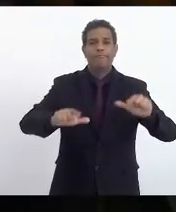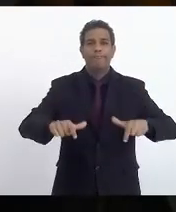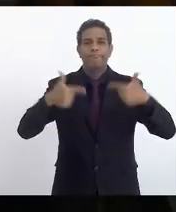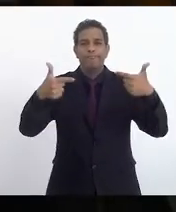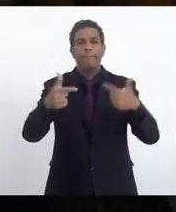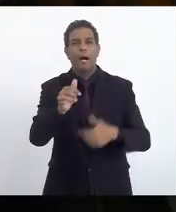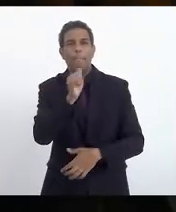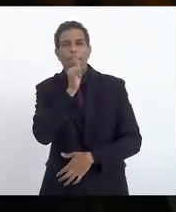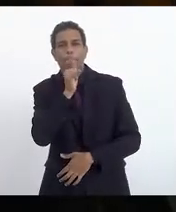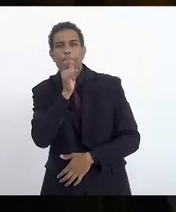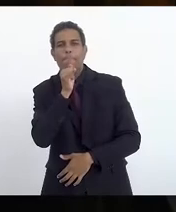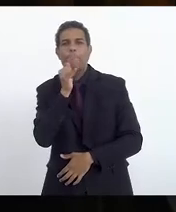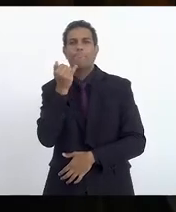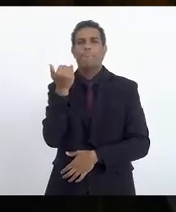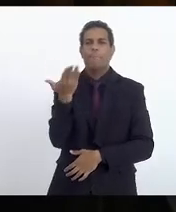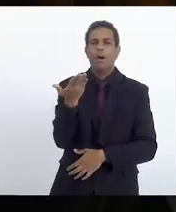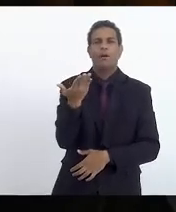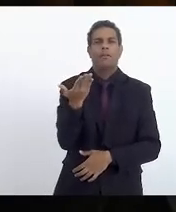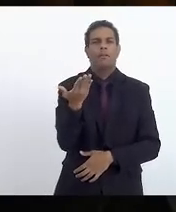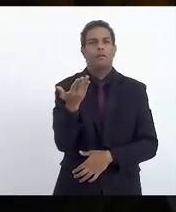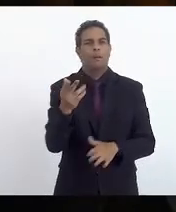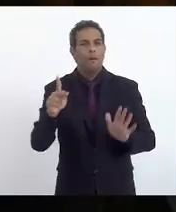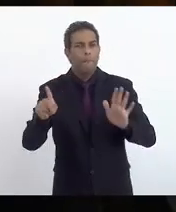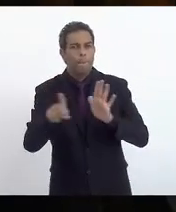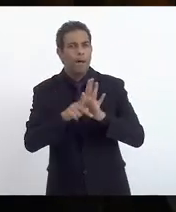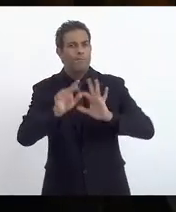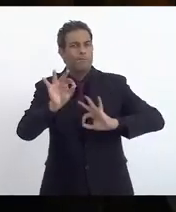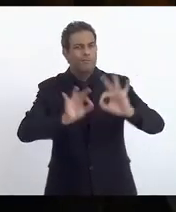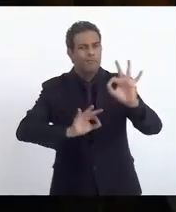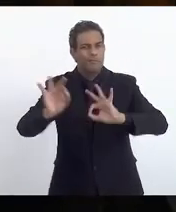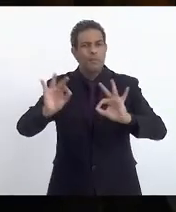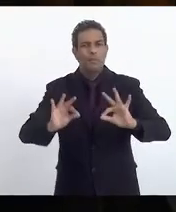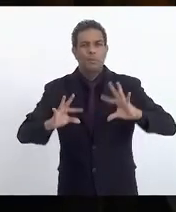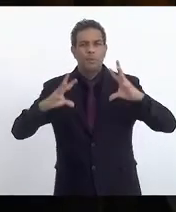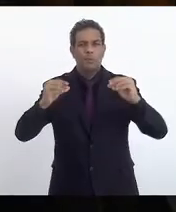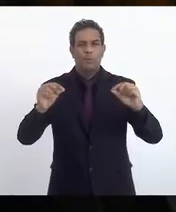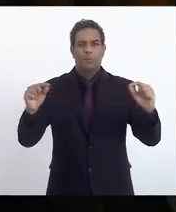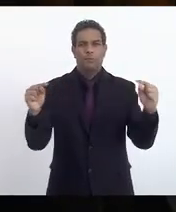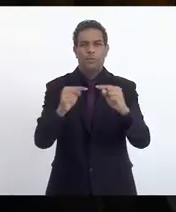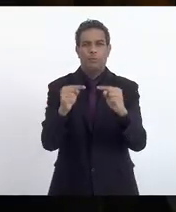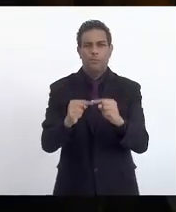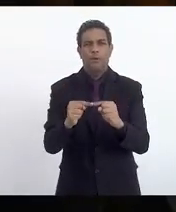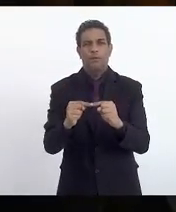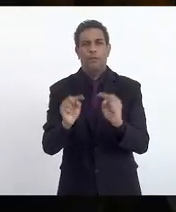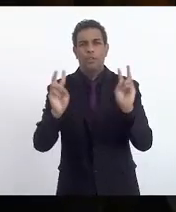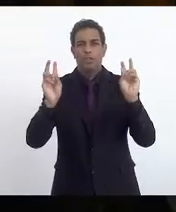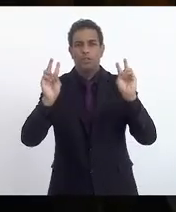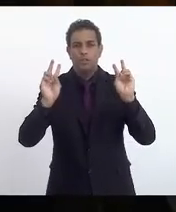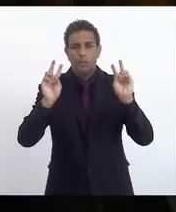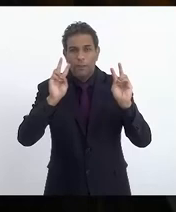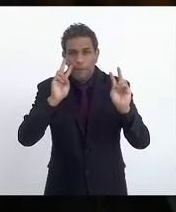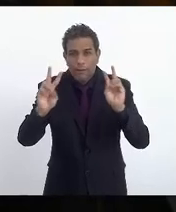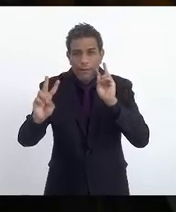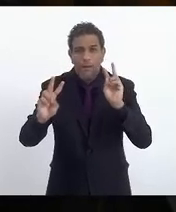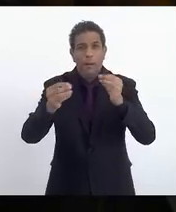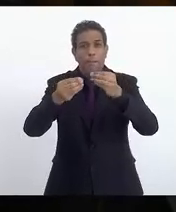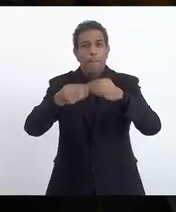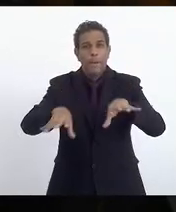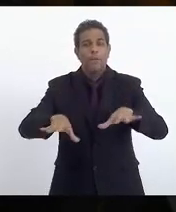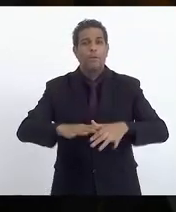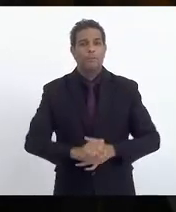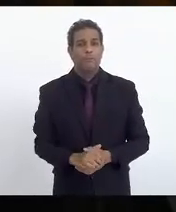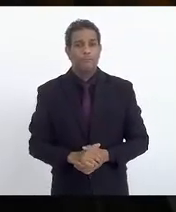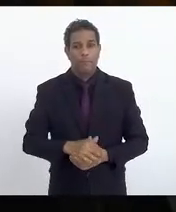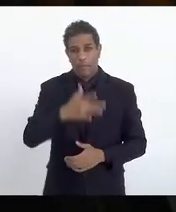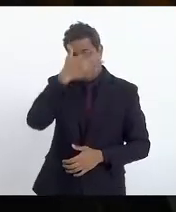afetado por exemplo Deputado Luiz Paulo por esse reordenamento Urbano aqui no centro do Rio que acabou porque ele terminou na Praça 15